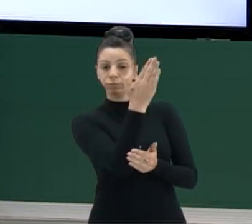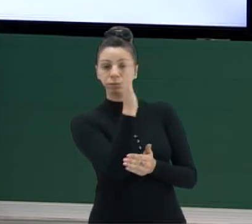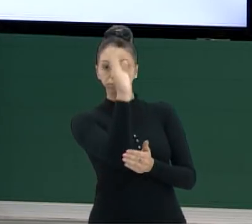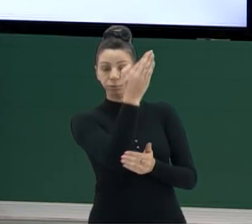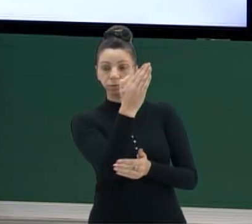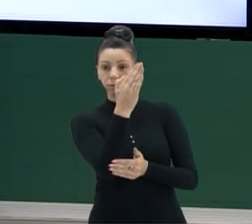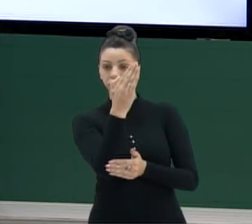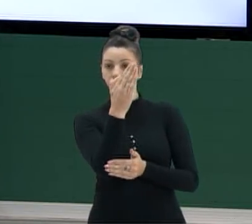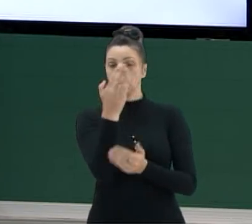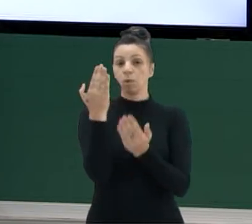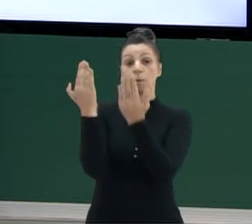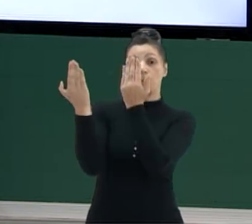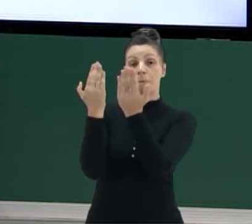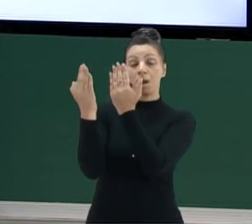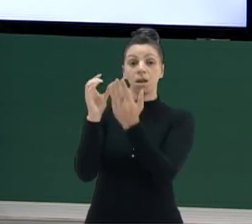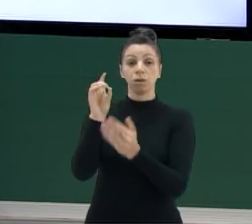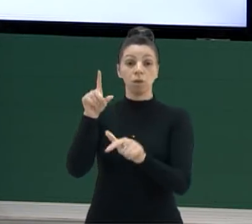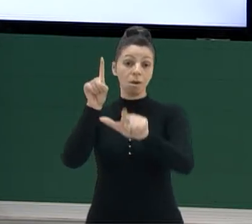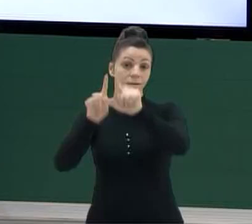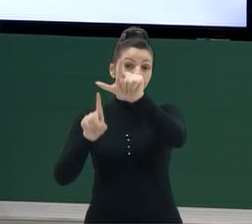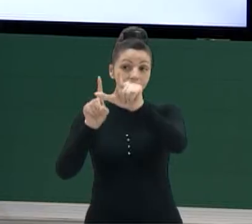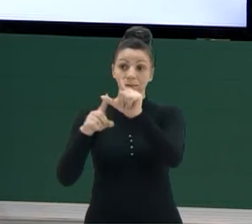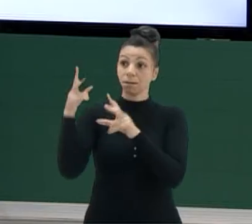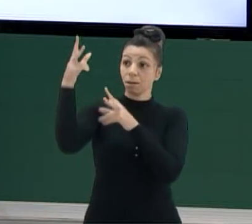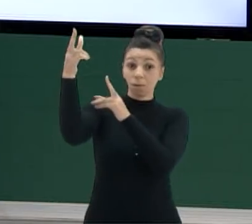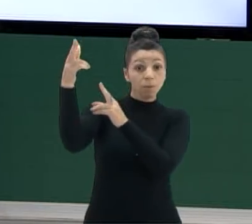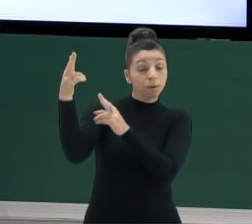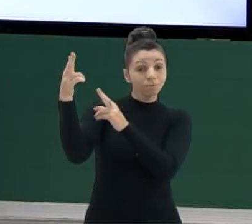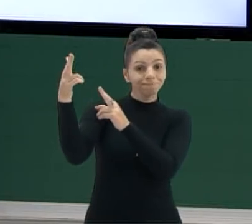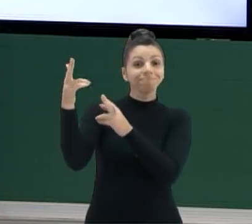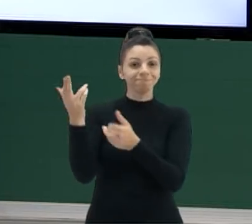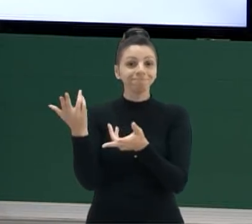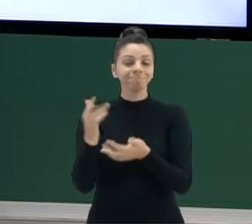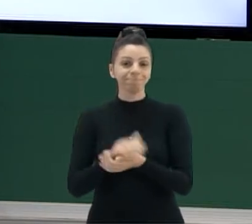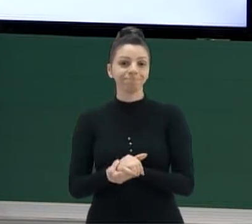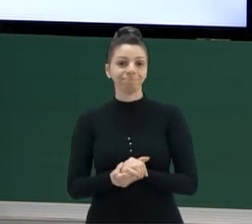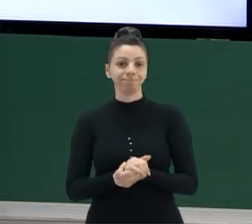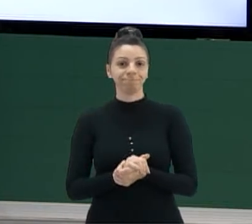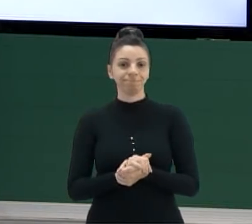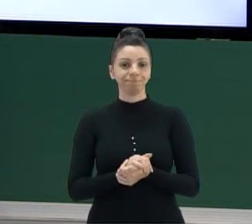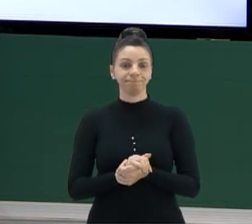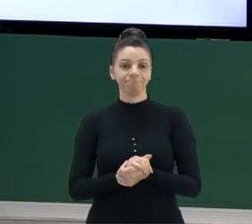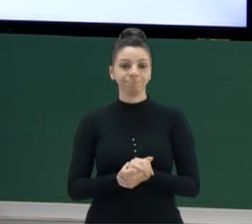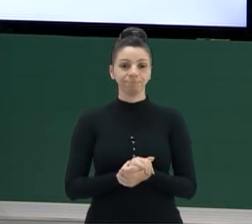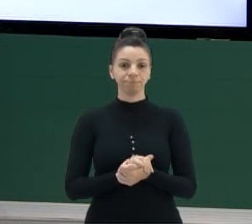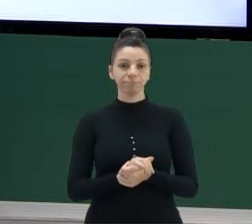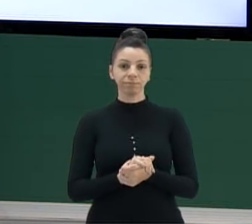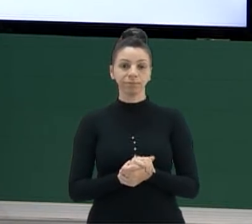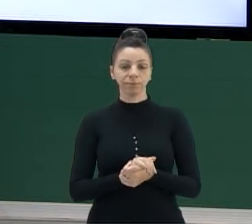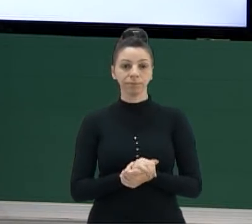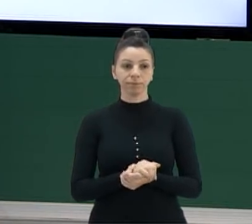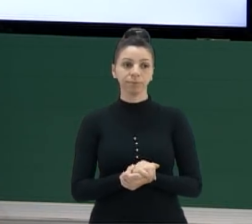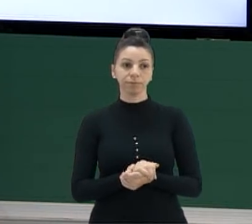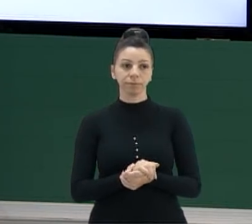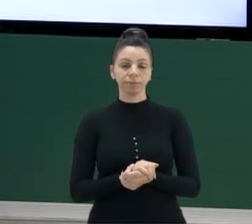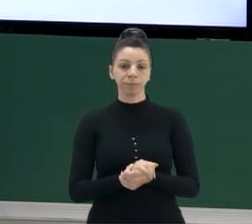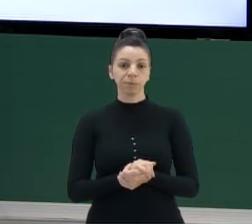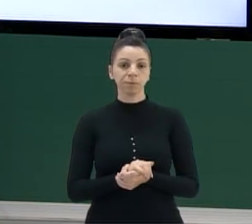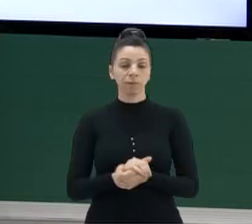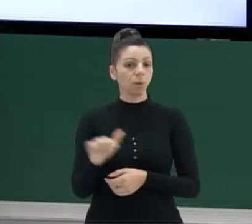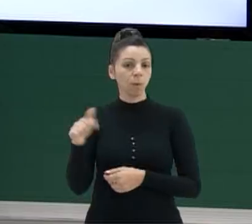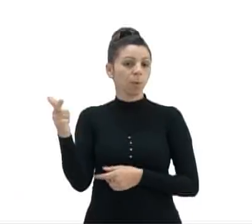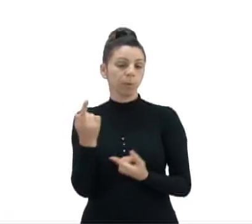Ax², ax². Então, eles são monômios semelhantes. Vamos continuar? Olha lá, outro